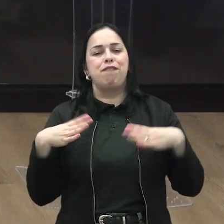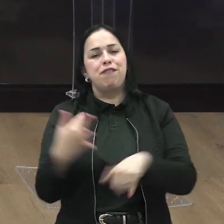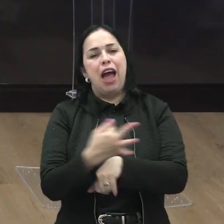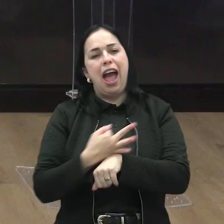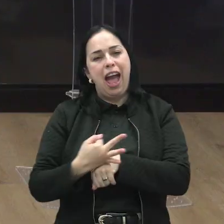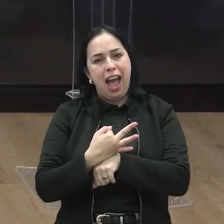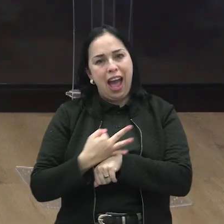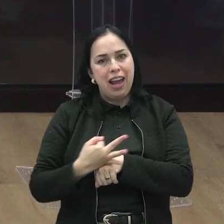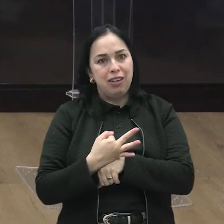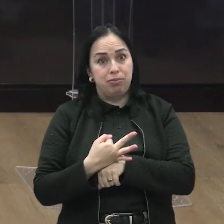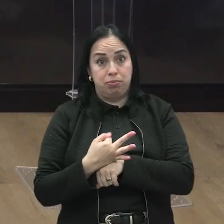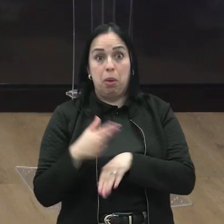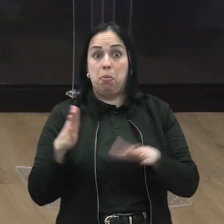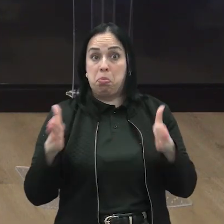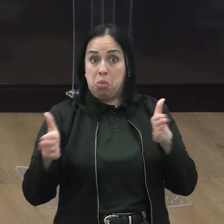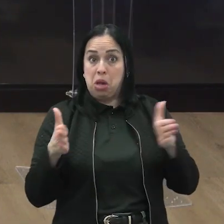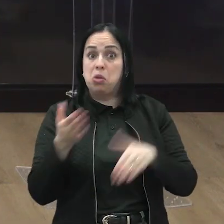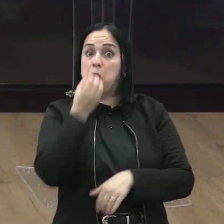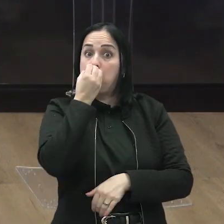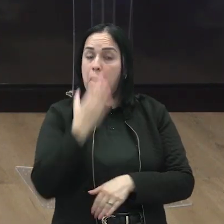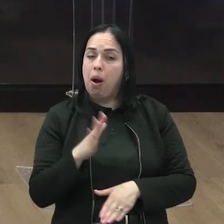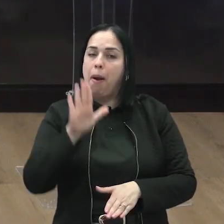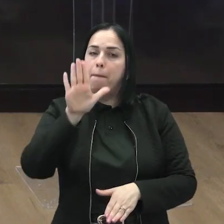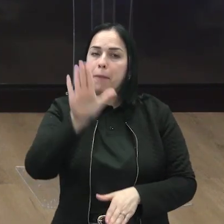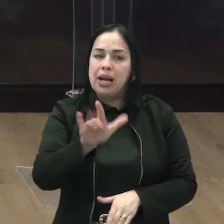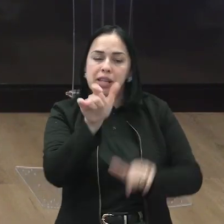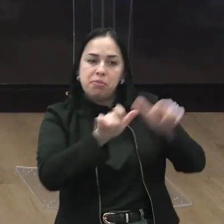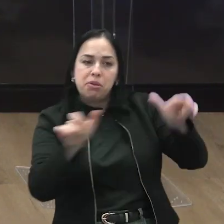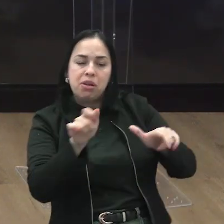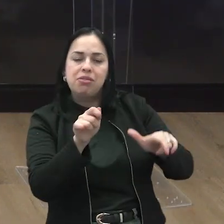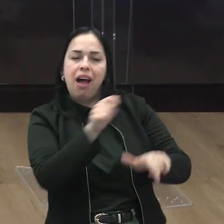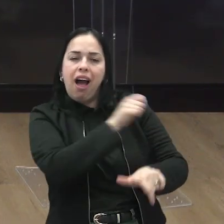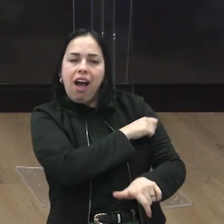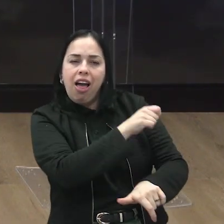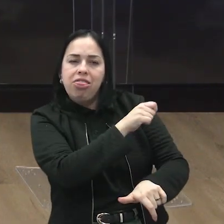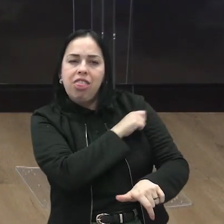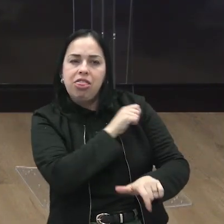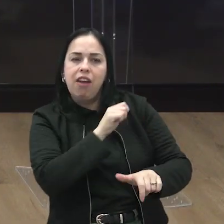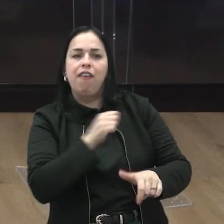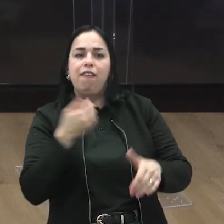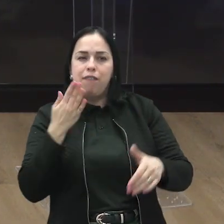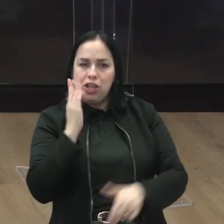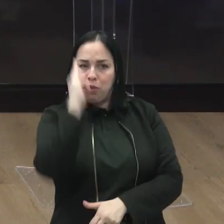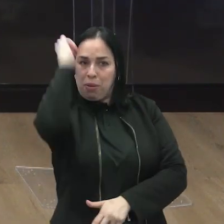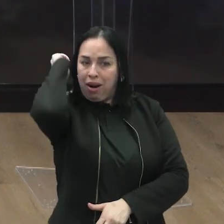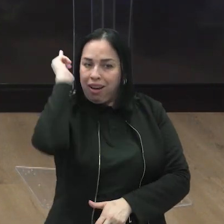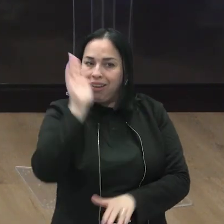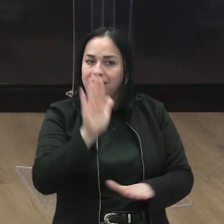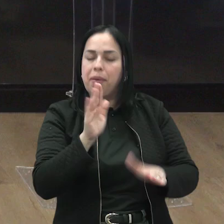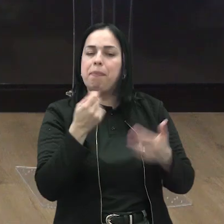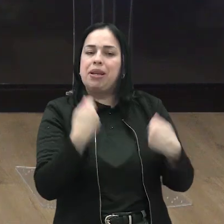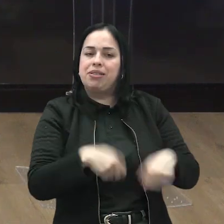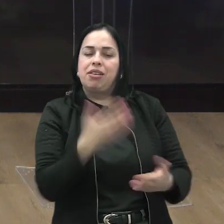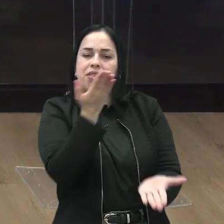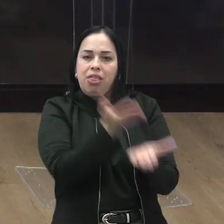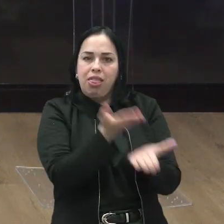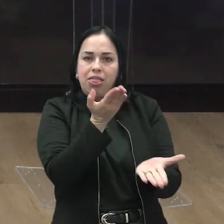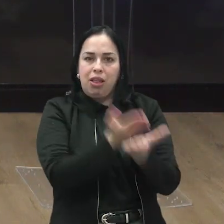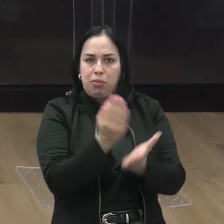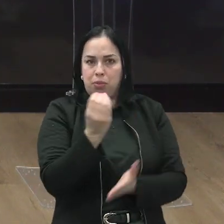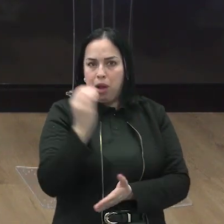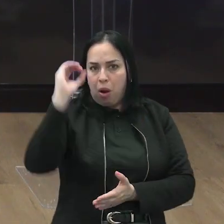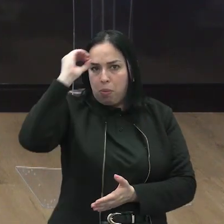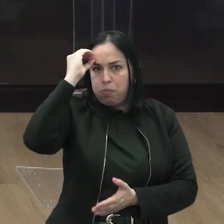férias escolares. Ô tempo bom, né? Mas quem vai encarar o vestibular, esse pode ser um período não só de descanso, mas também